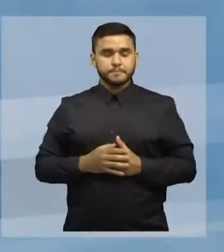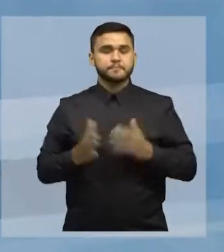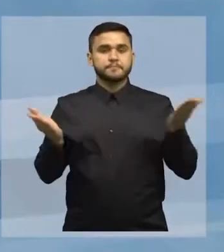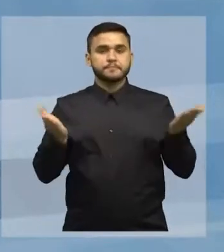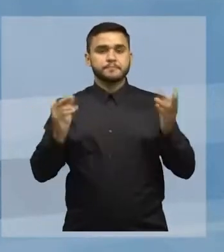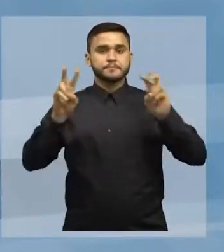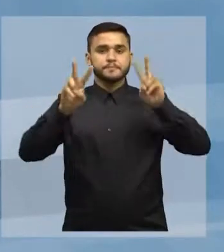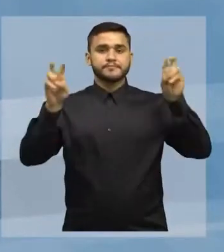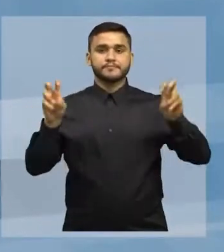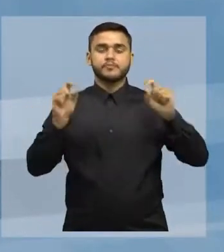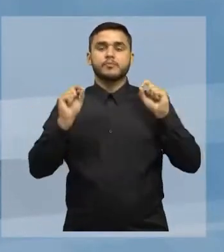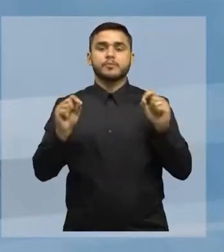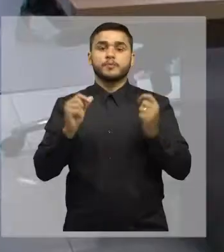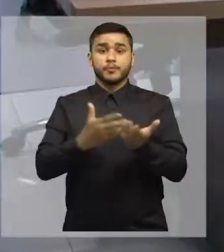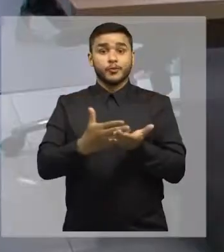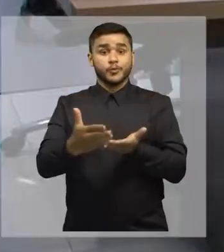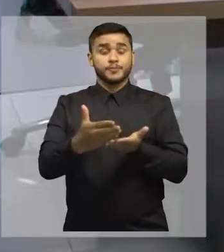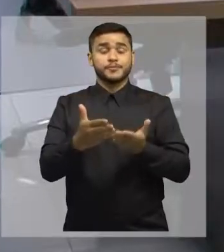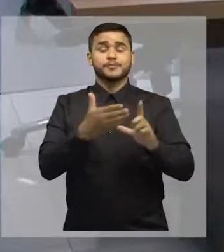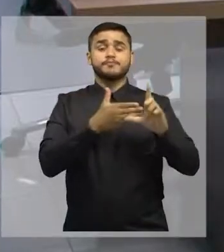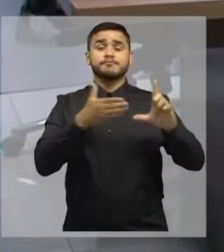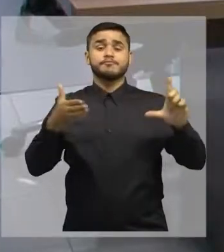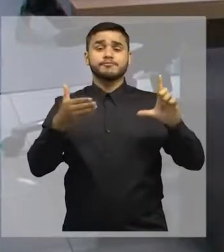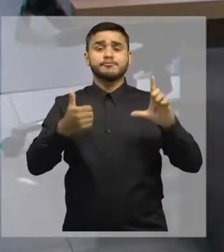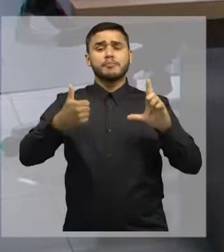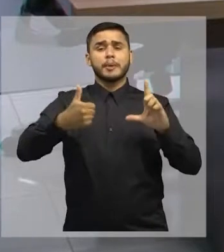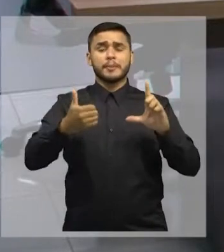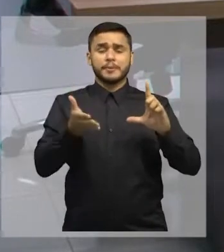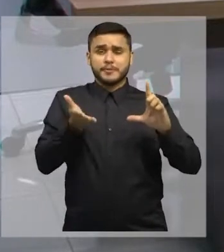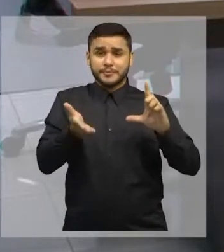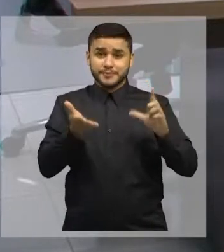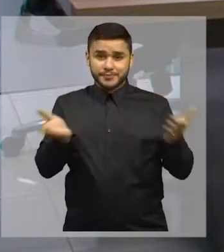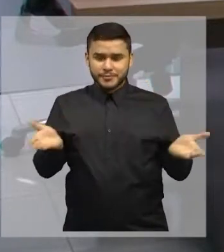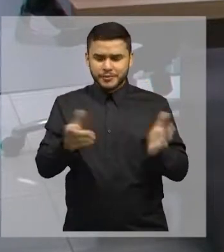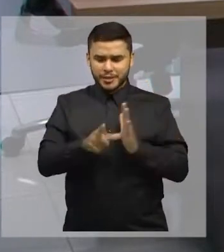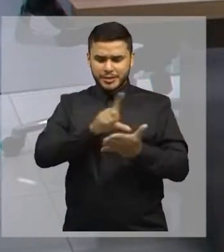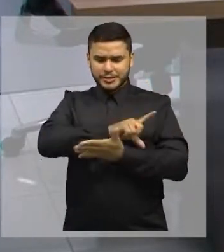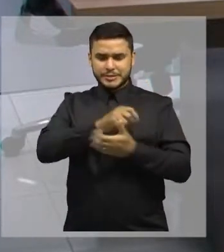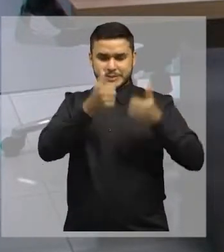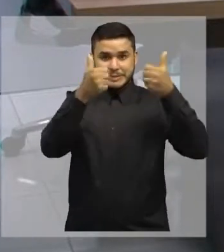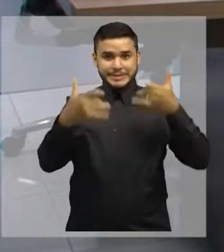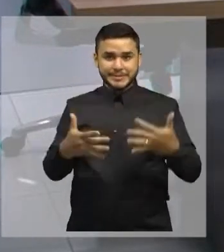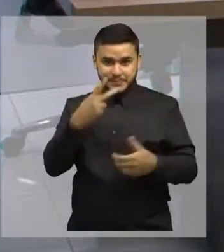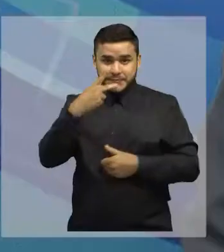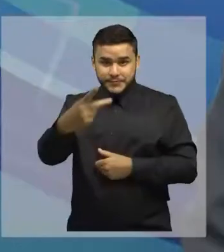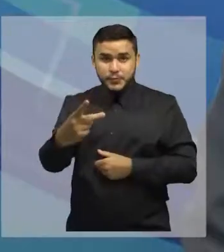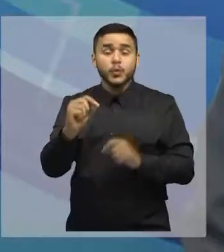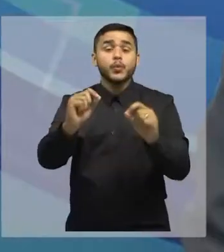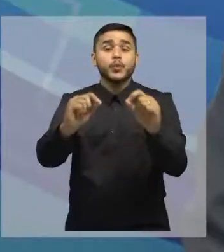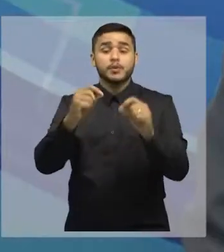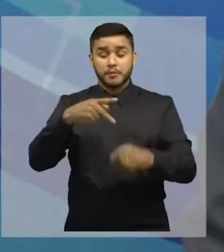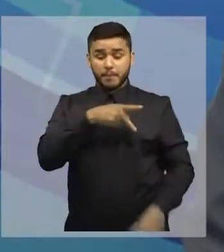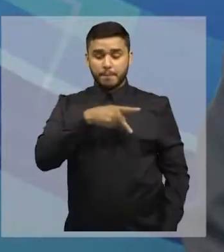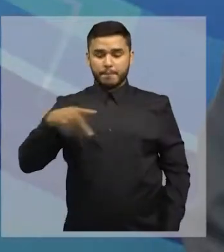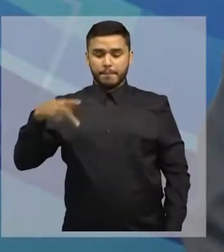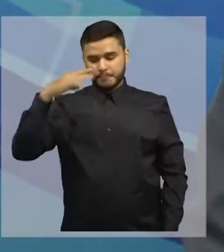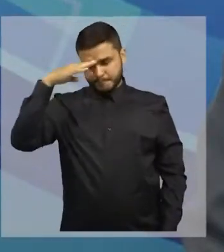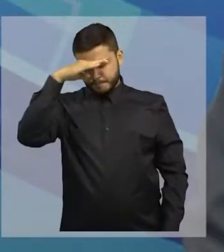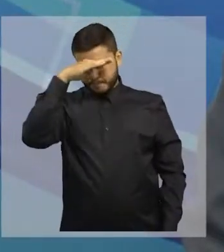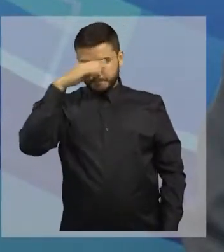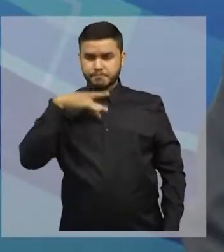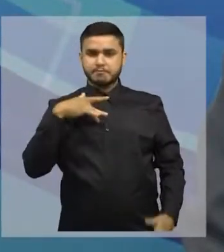do nosso editorial de abertura, que é sobre essa relação do atual presidente da República com o Congresso